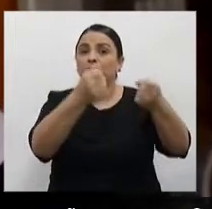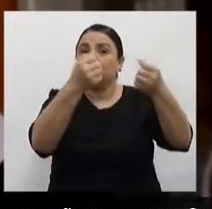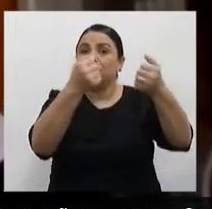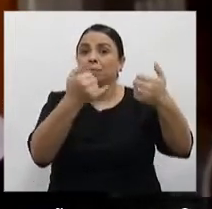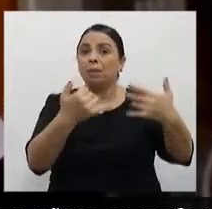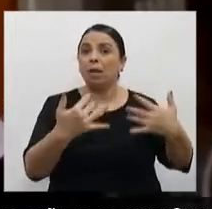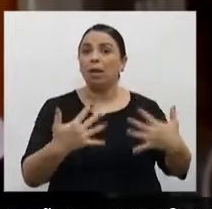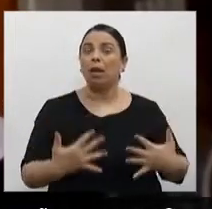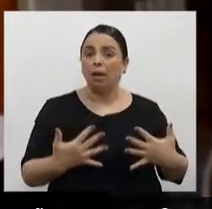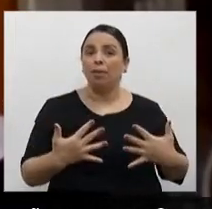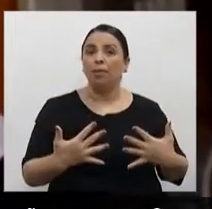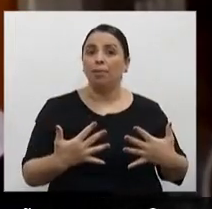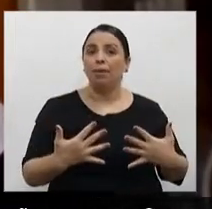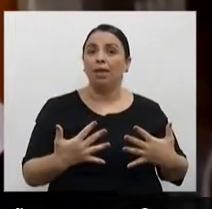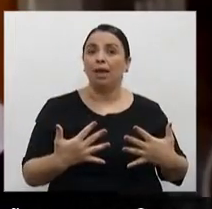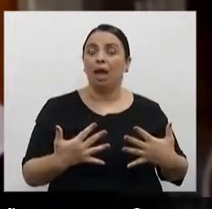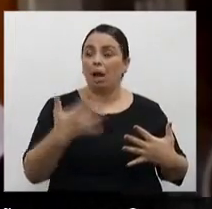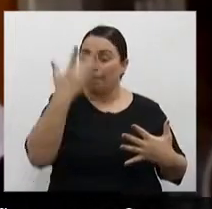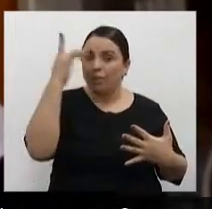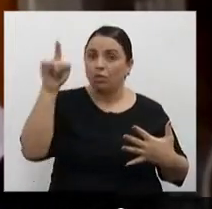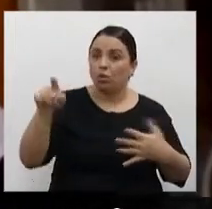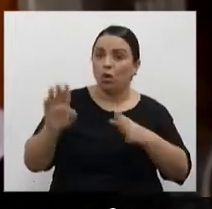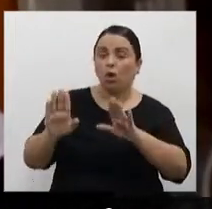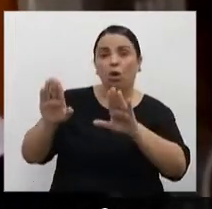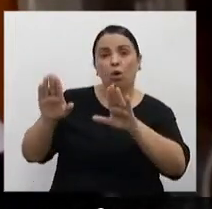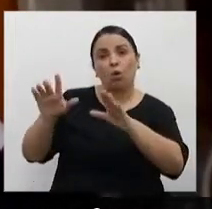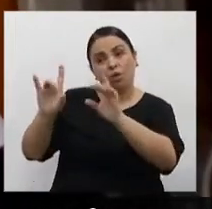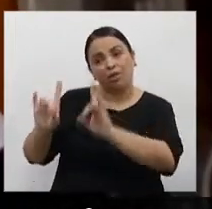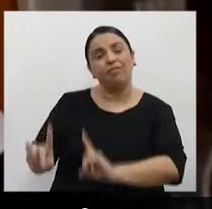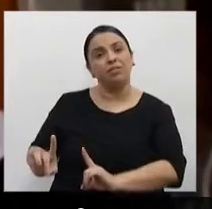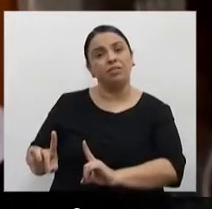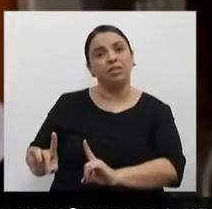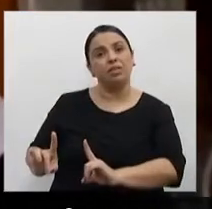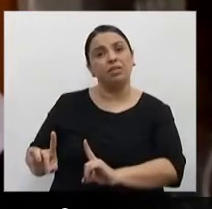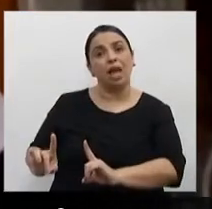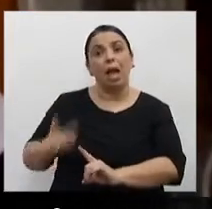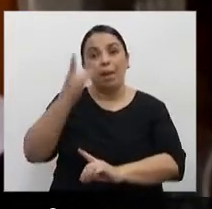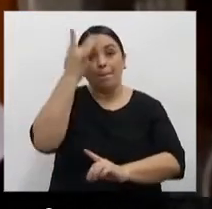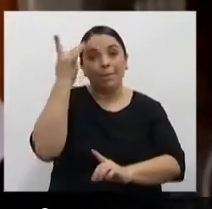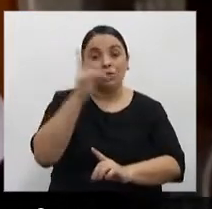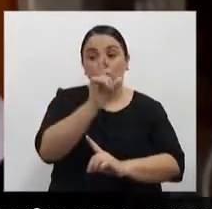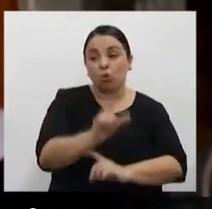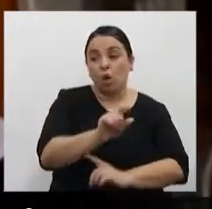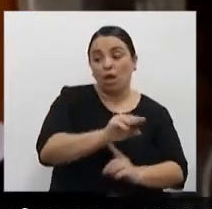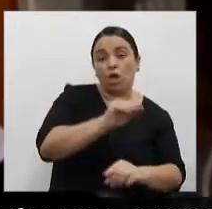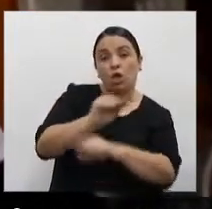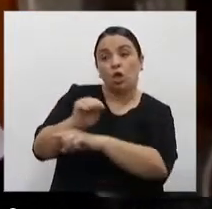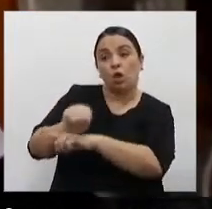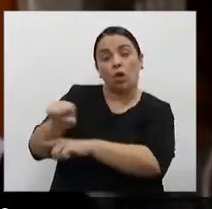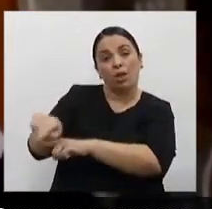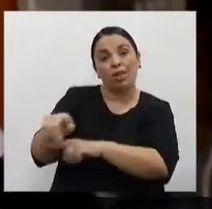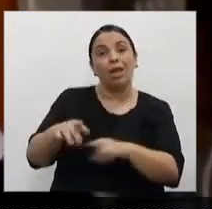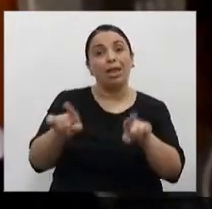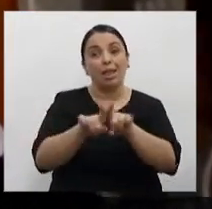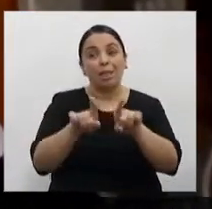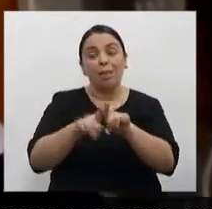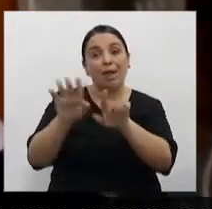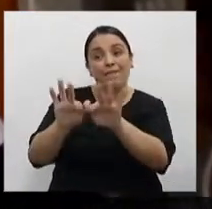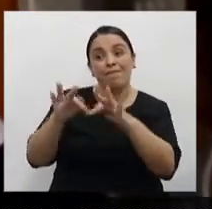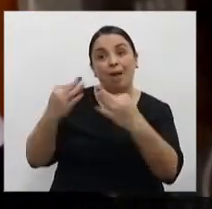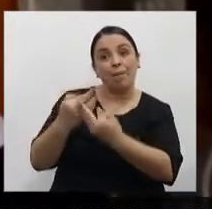com deficiência, esclarecimento dos cuidadores e esclarecimento dos familiares das pessoas com deficiência.